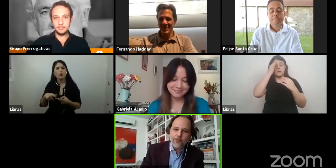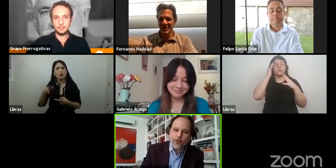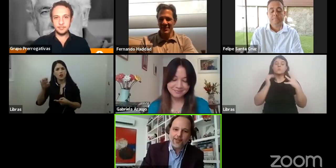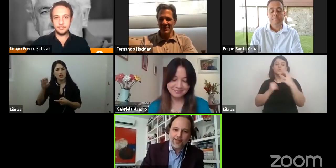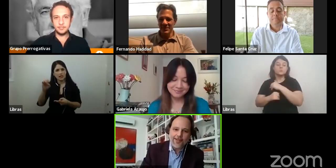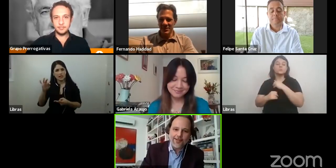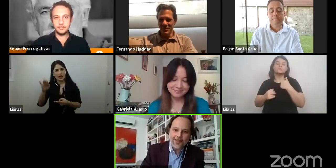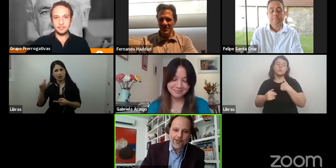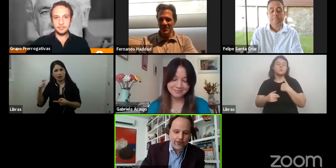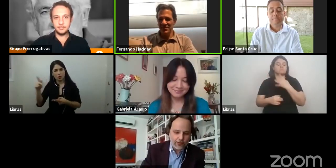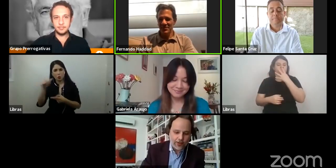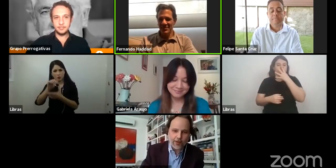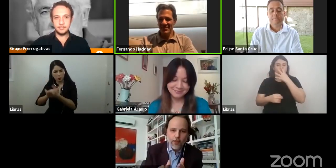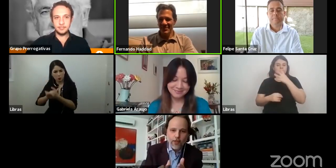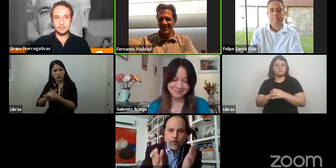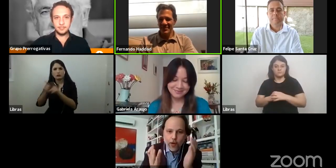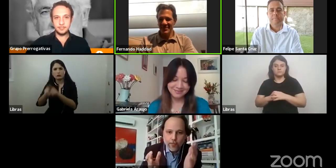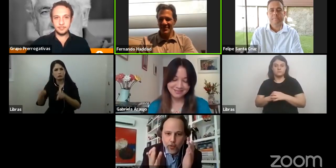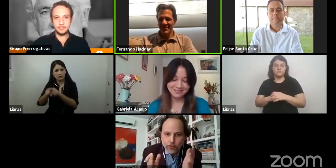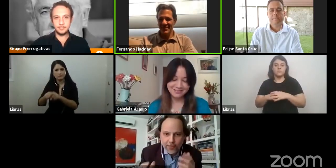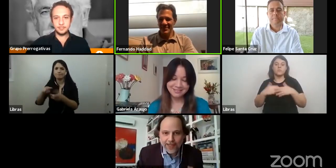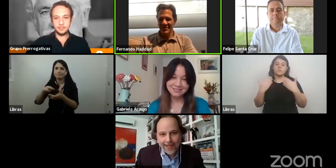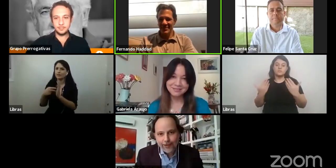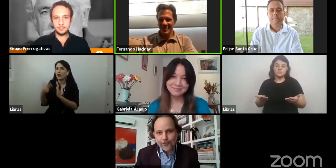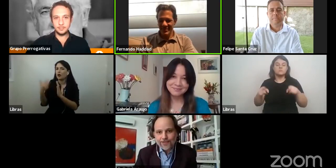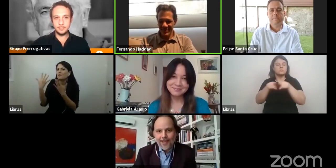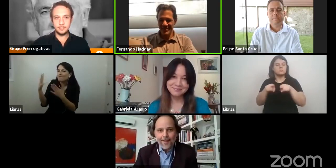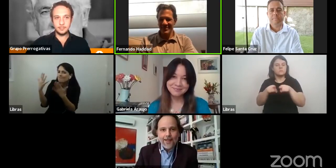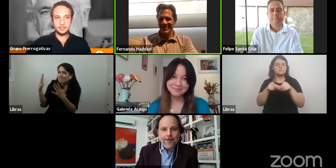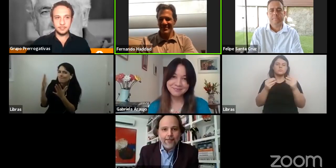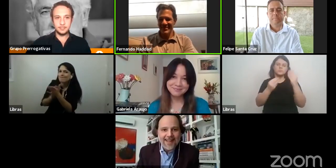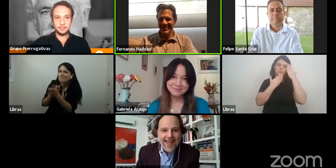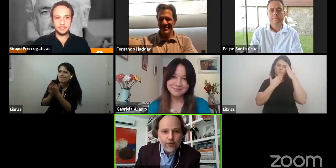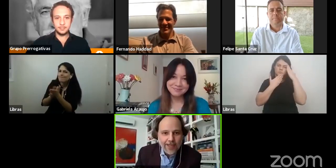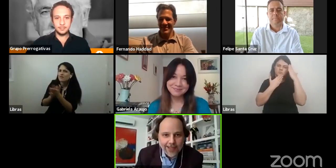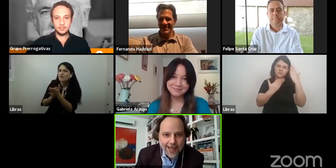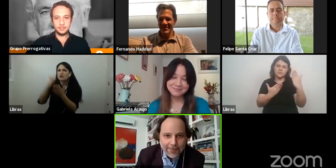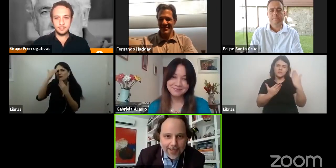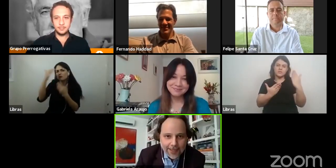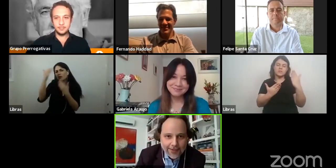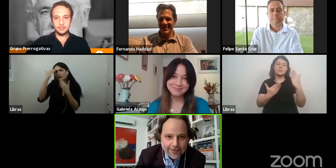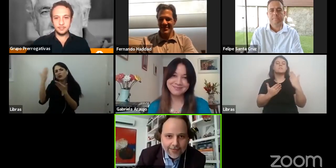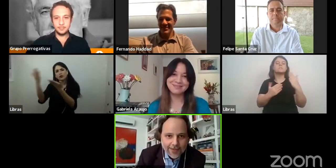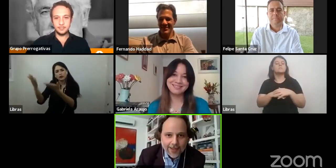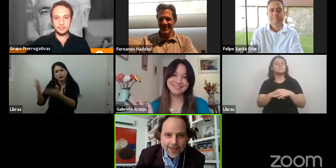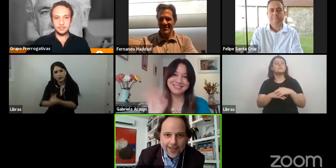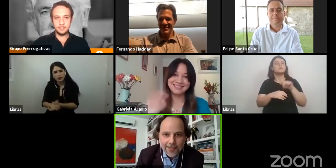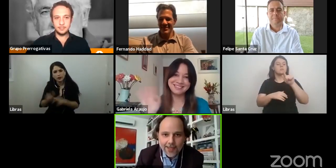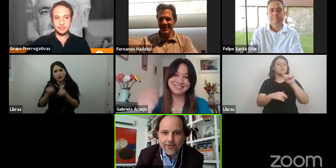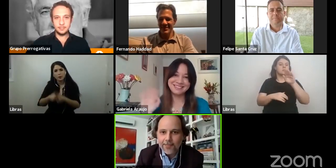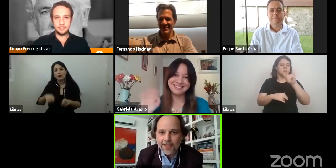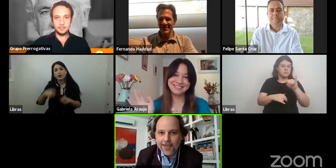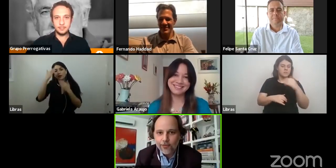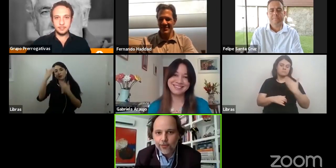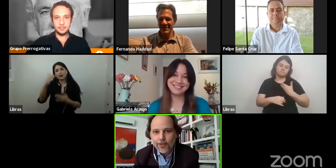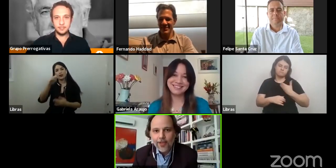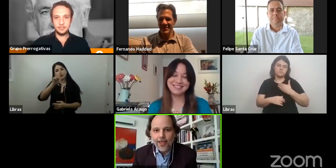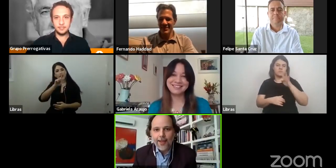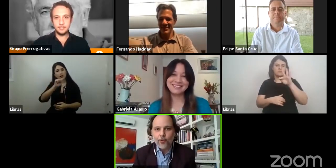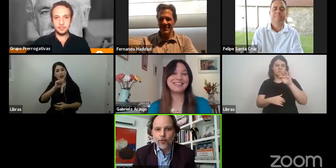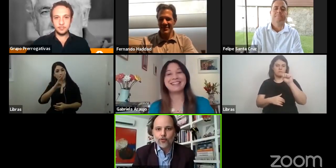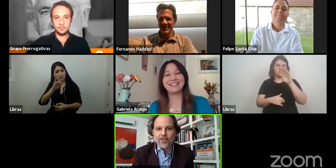realmente é digno de nota, né? É digno de nota. Então, o meu muito obrigado a você. Obrigado, querida Gabi, minha querida amiga,